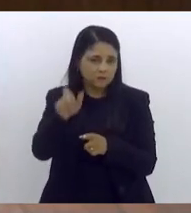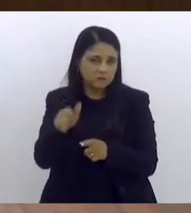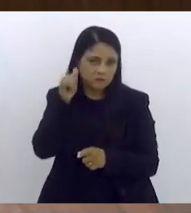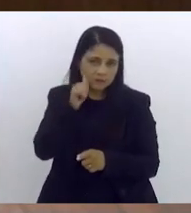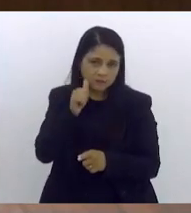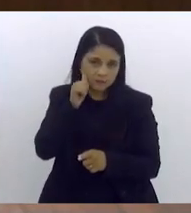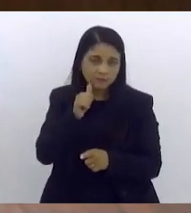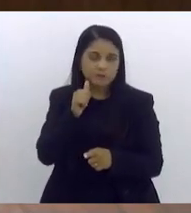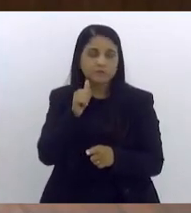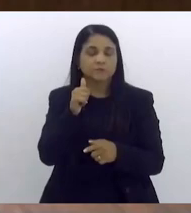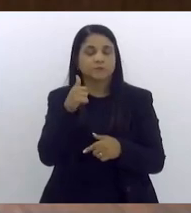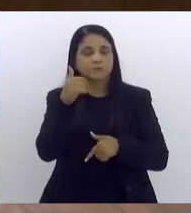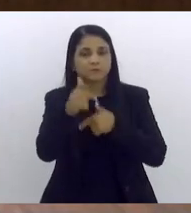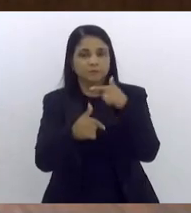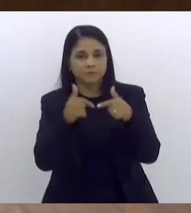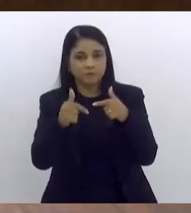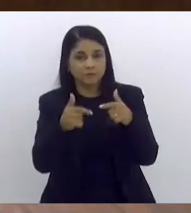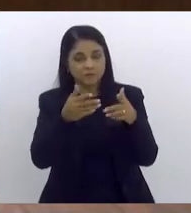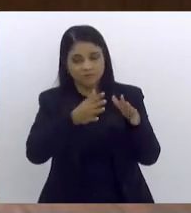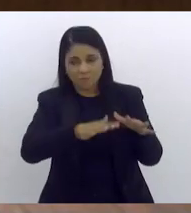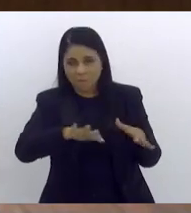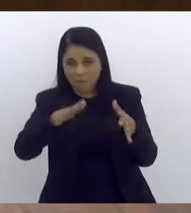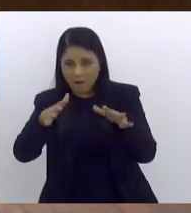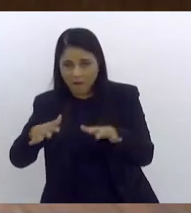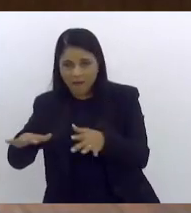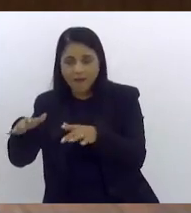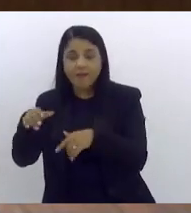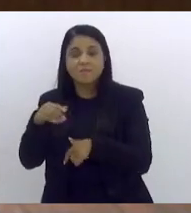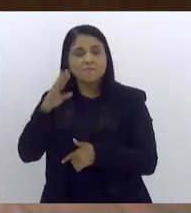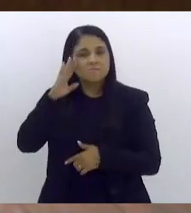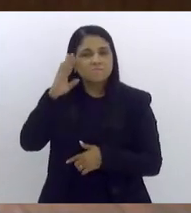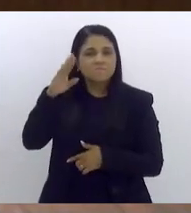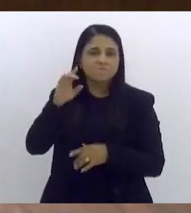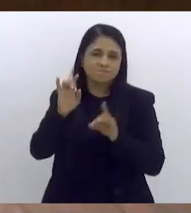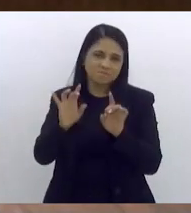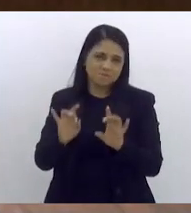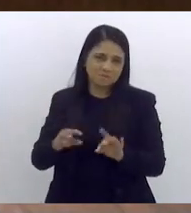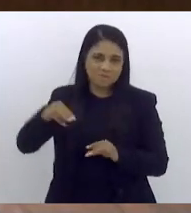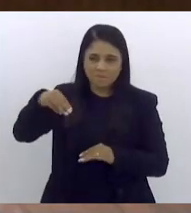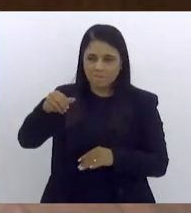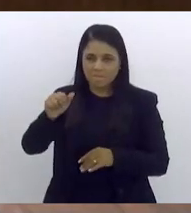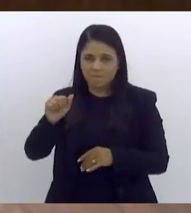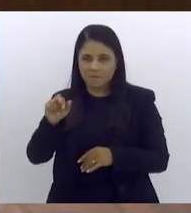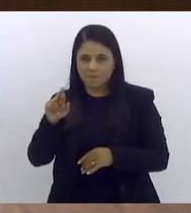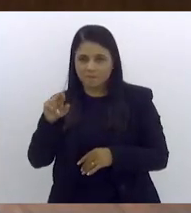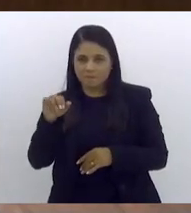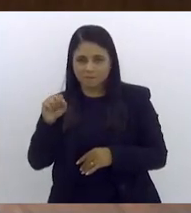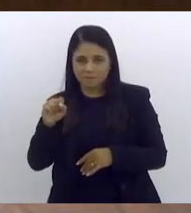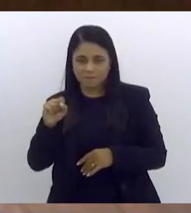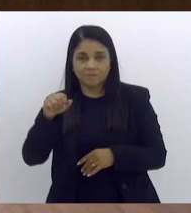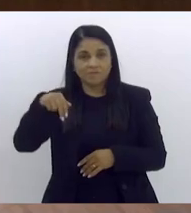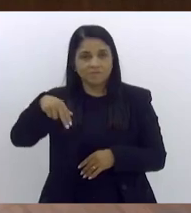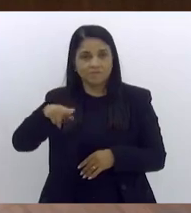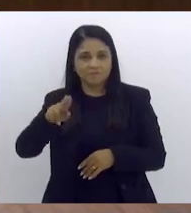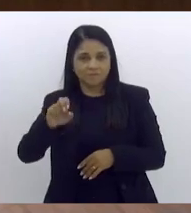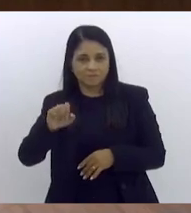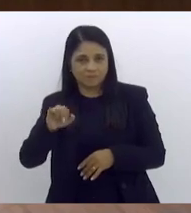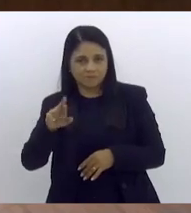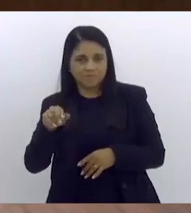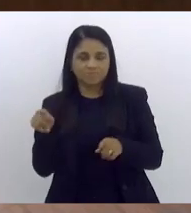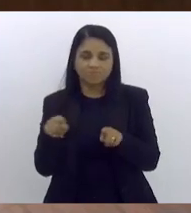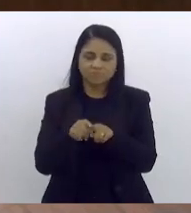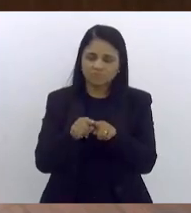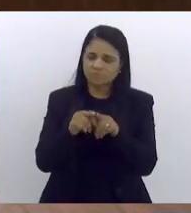das águas, né, especialmente as marisqueiras. Então, quero parabenizar a Tia Ju pela proposição, junto com os